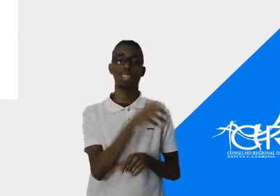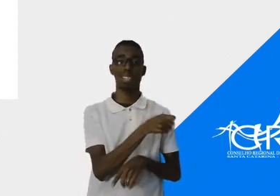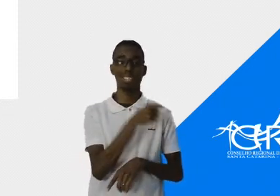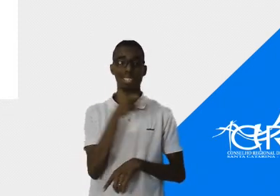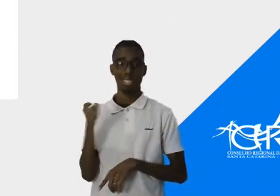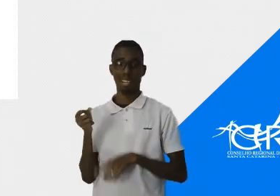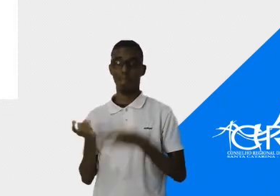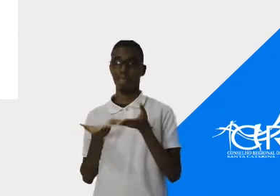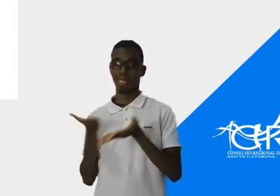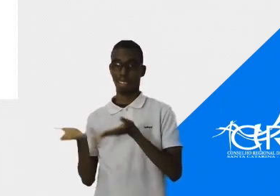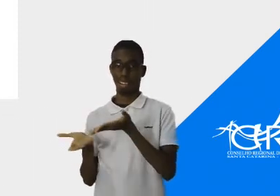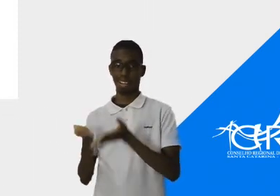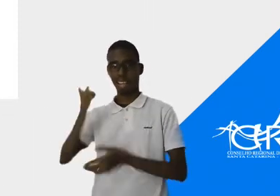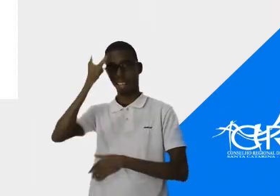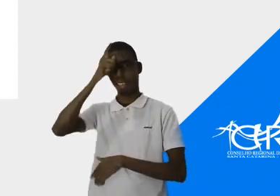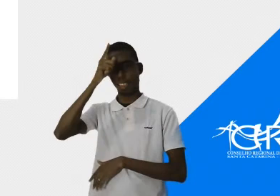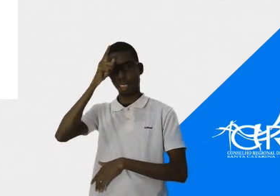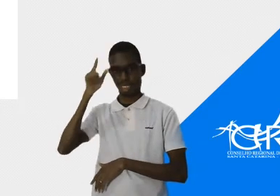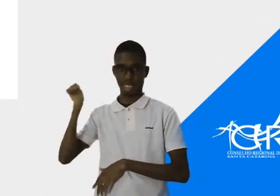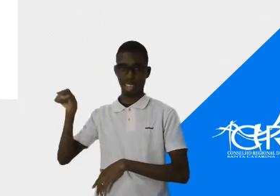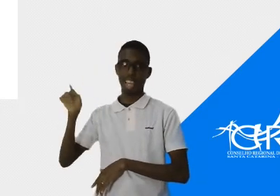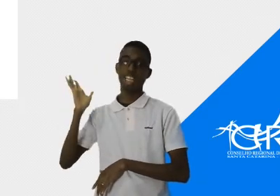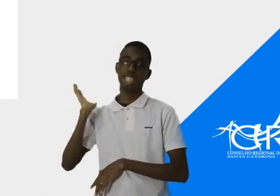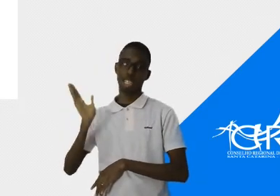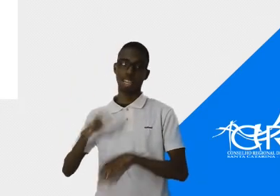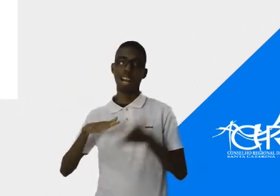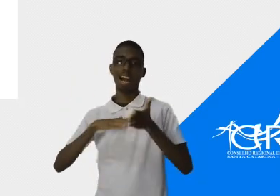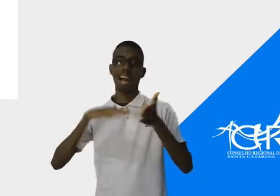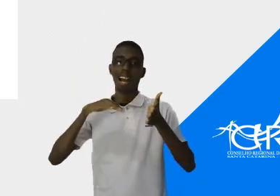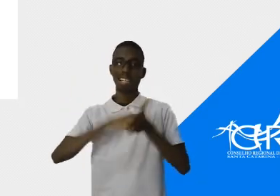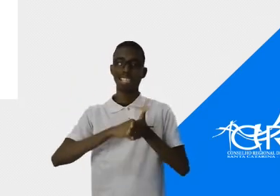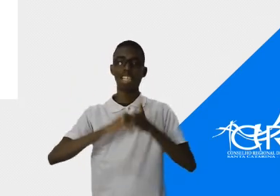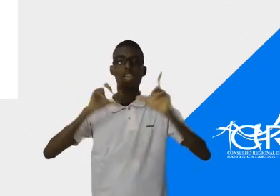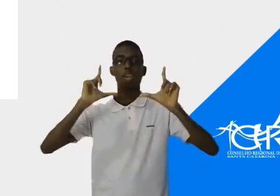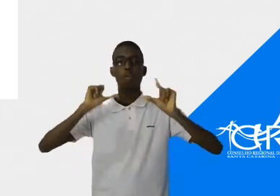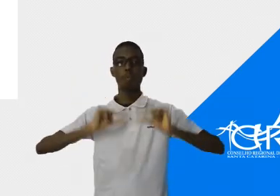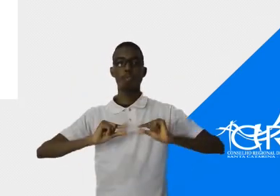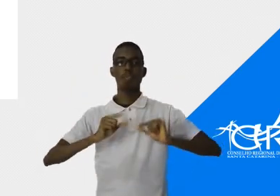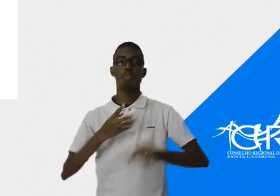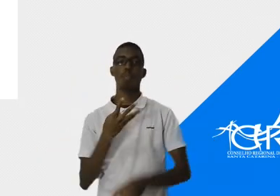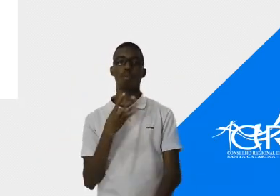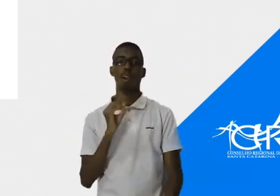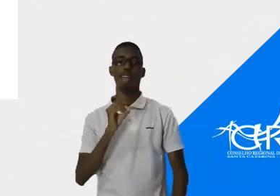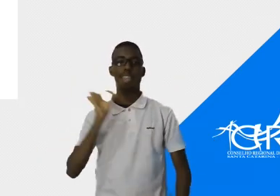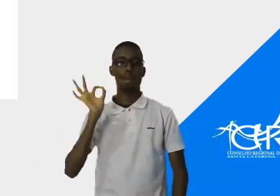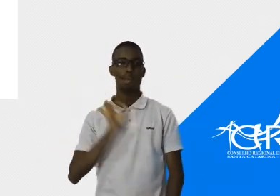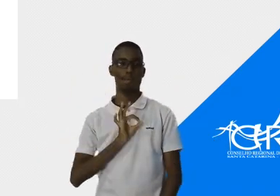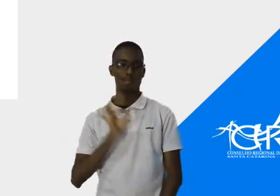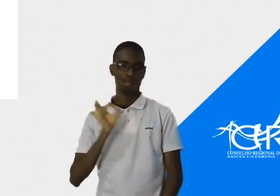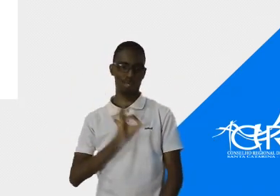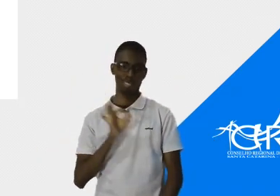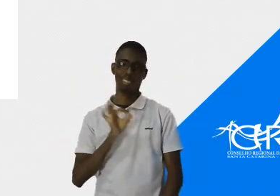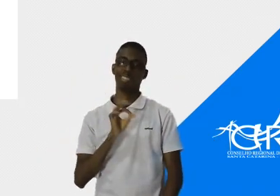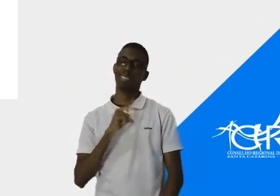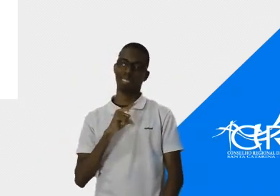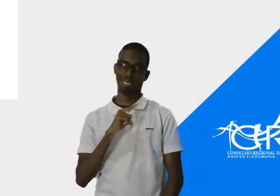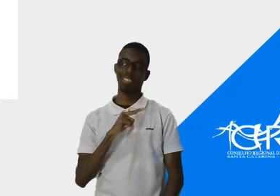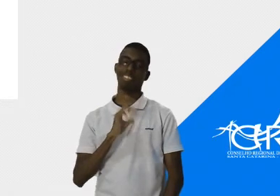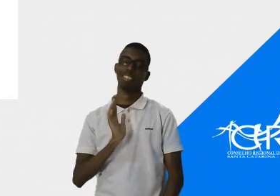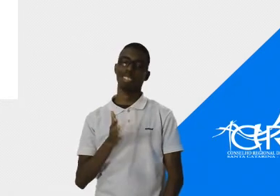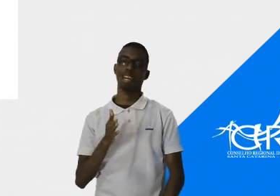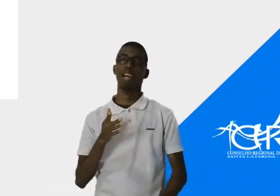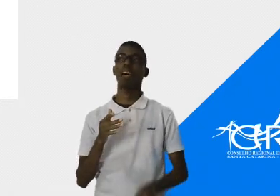já reduziu 40% dos acidentes importantes, né, significativos no trânsito. Já. Somente